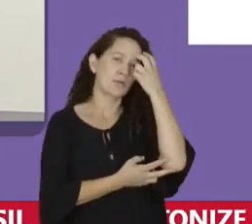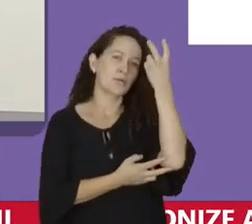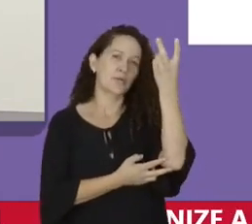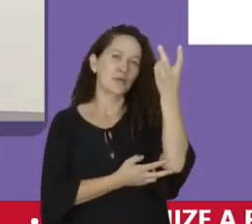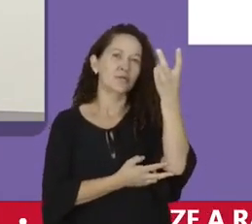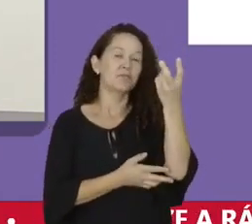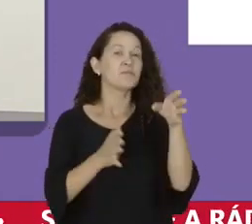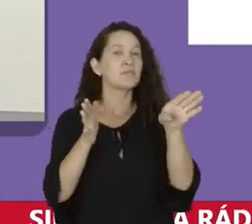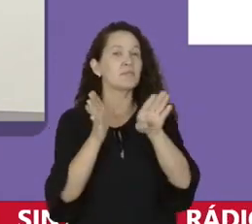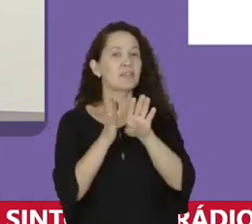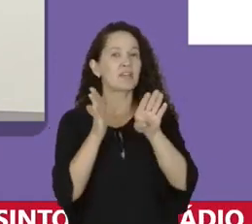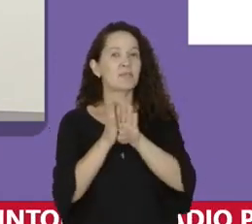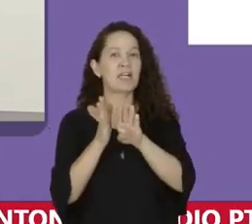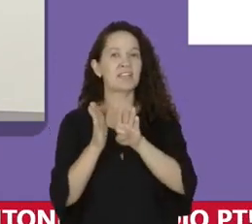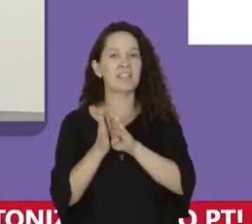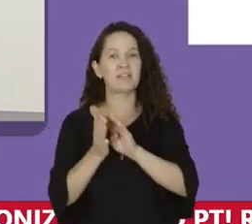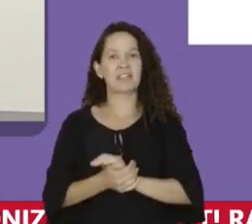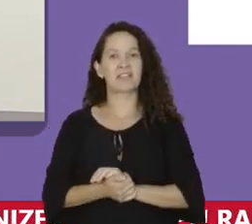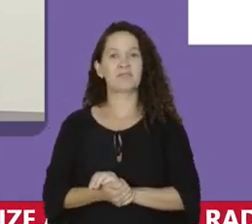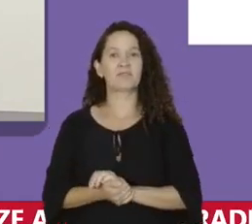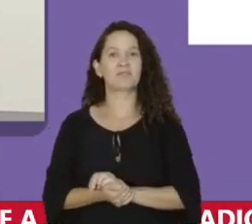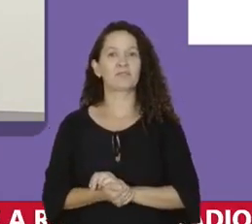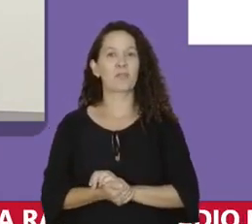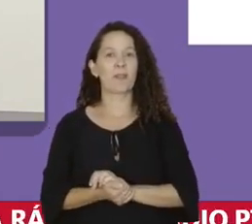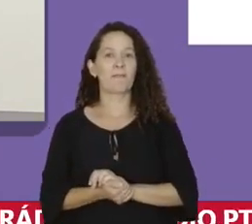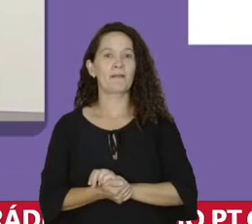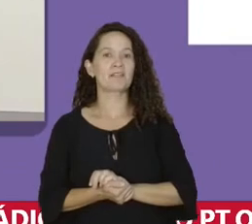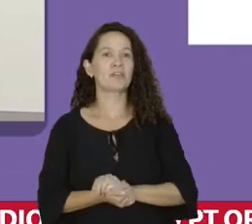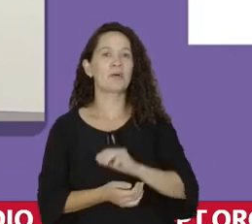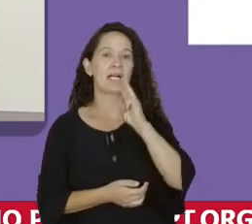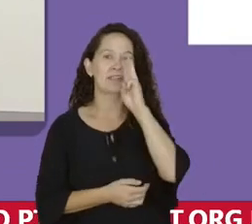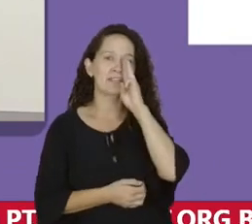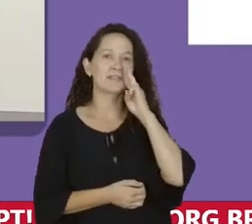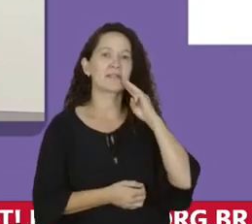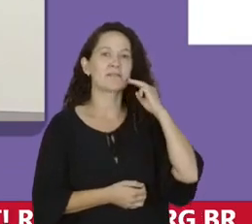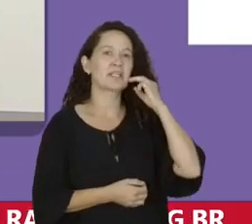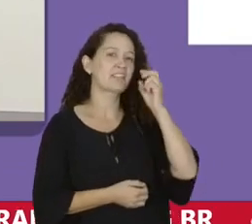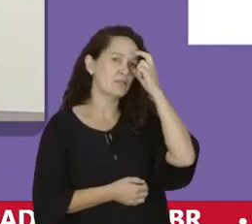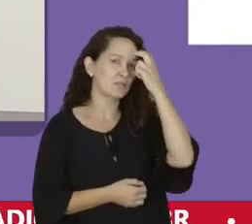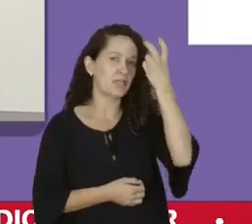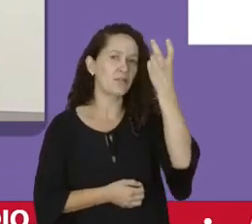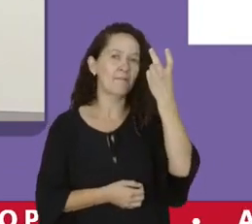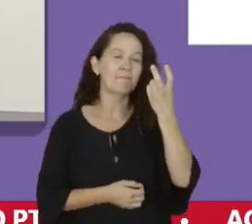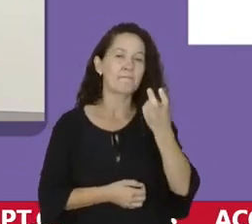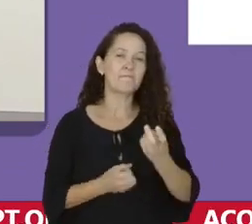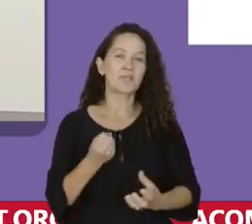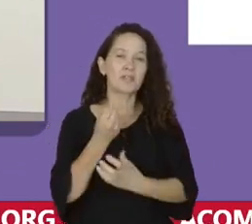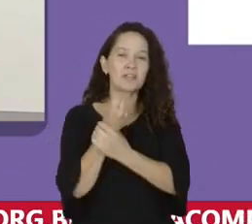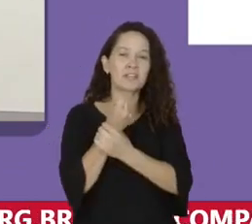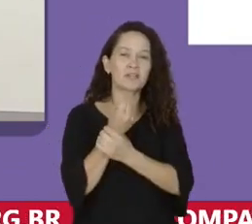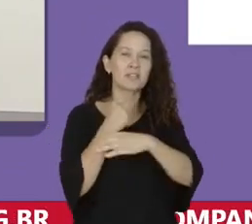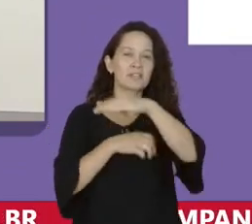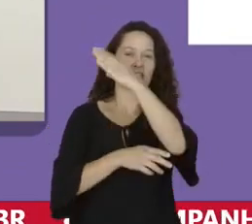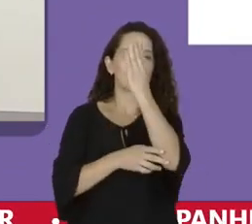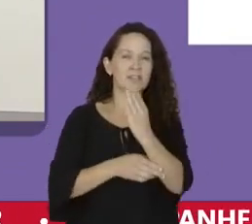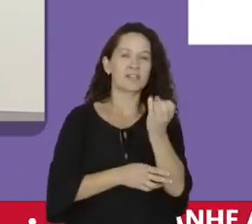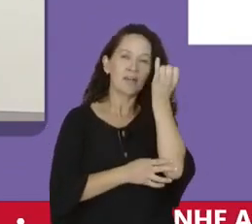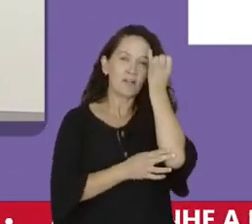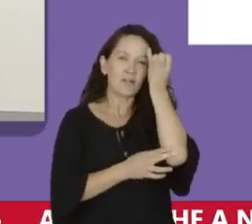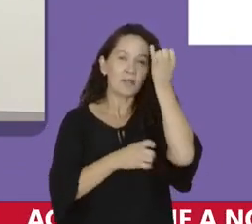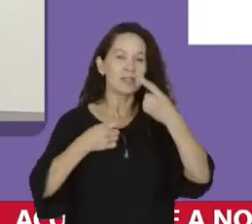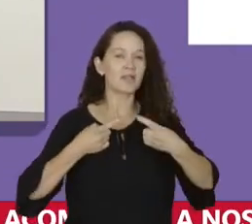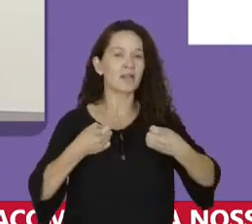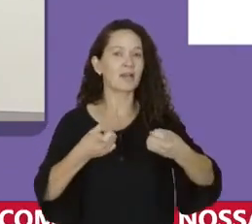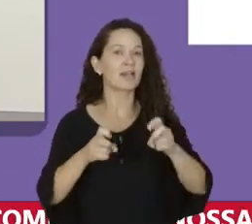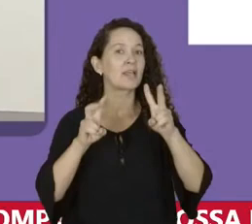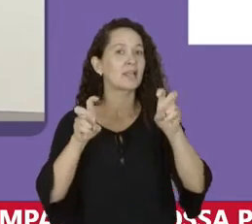ver, nós já vamos chegar lá. Por que tem muito a ver? Porque a doutrina de segurança nacional tinha uma ideia sobre a guerra